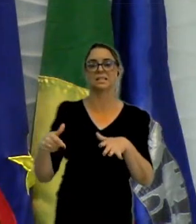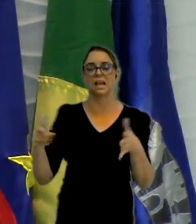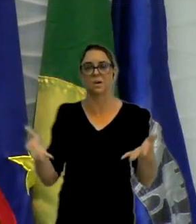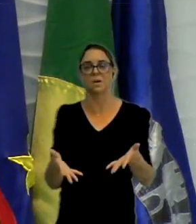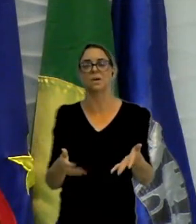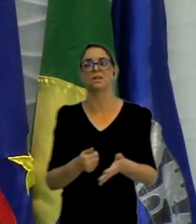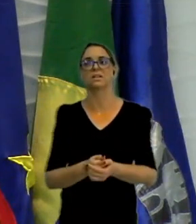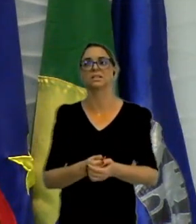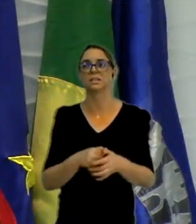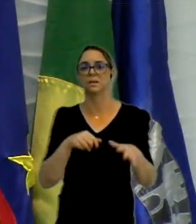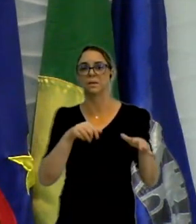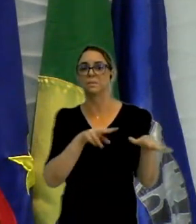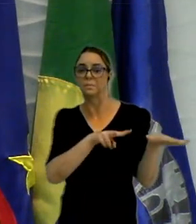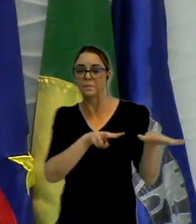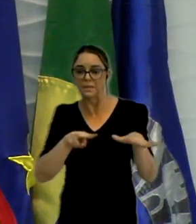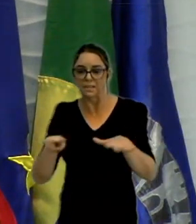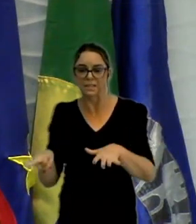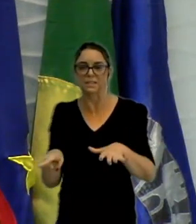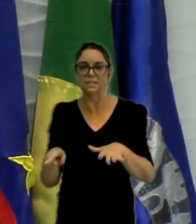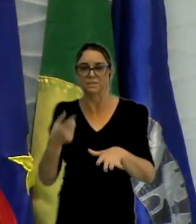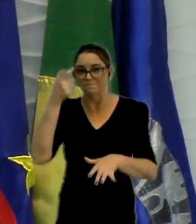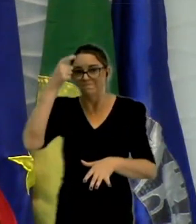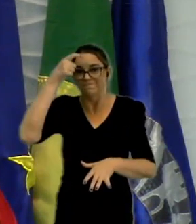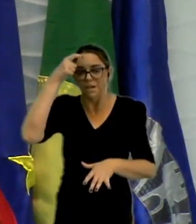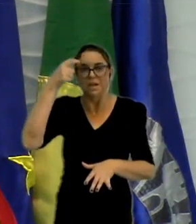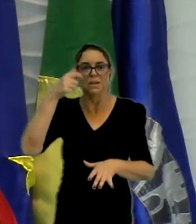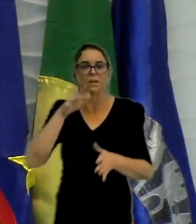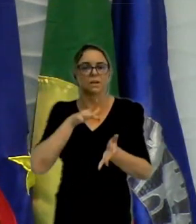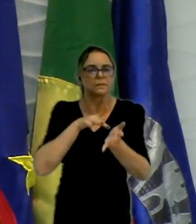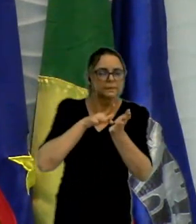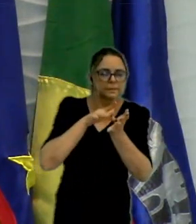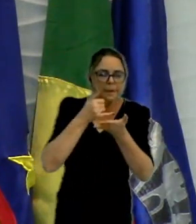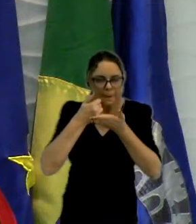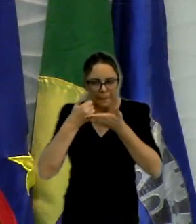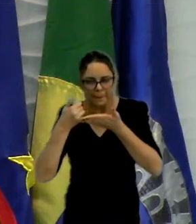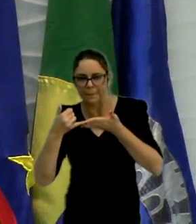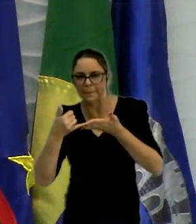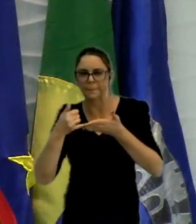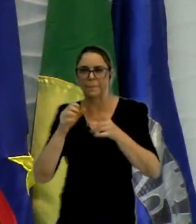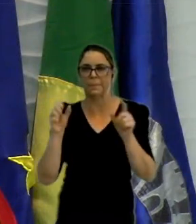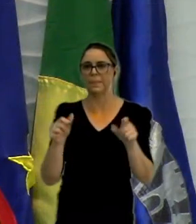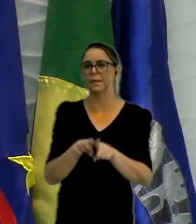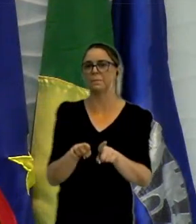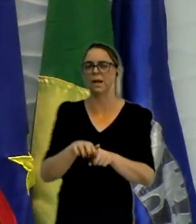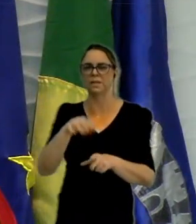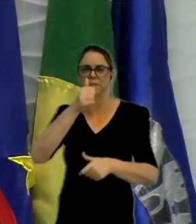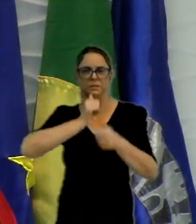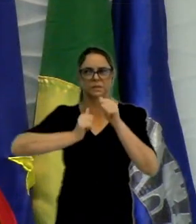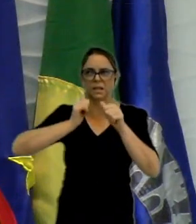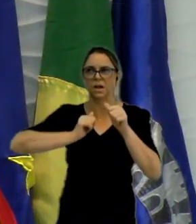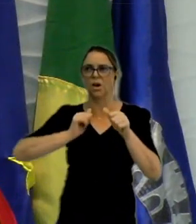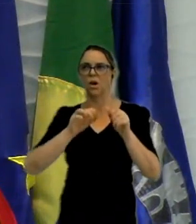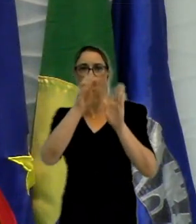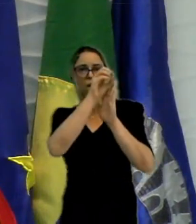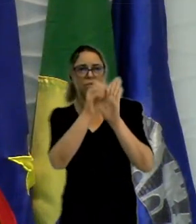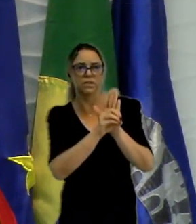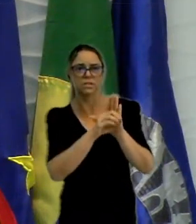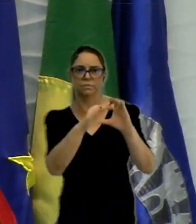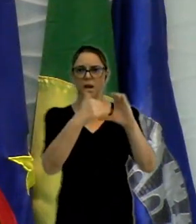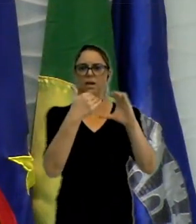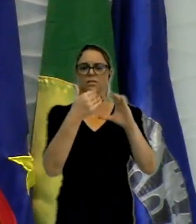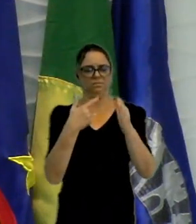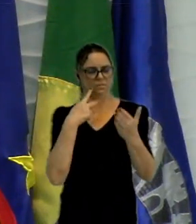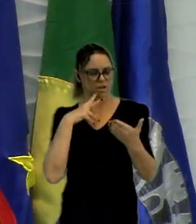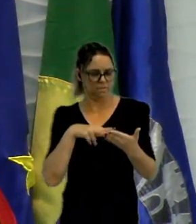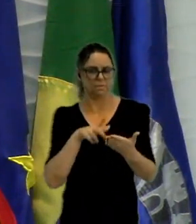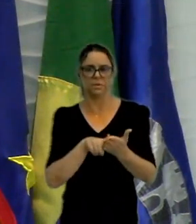projetos da Semana de Concentração do uso de drogas, de alcoolismo, e não recebemos nenhum ofício do Poder Público Municipal sobre